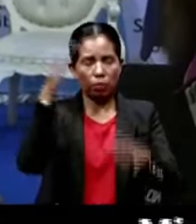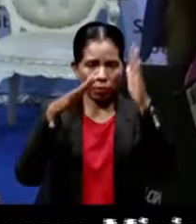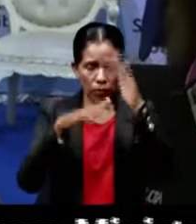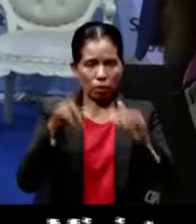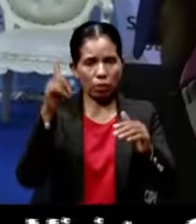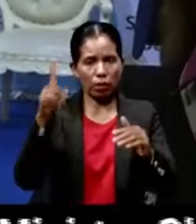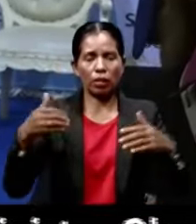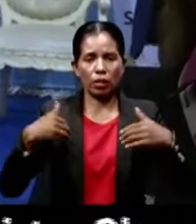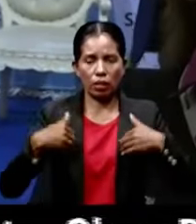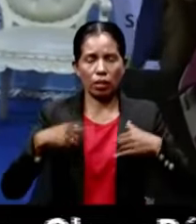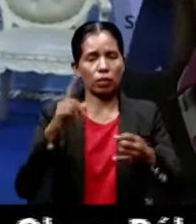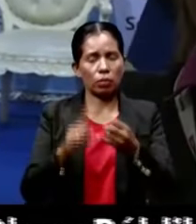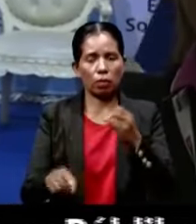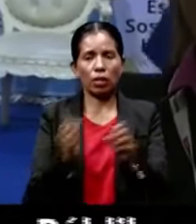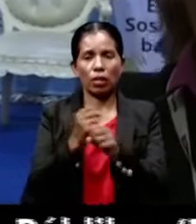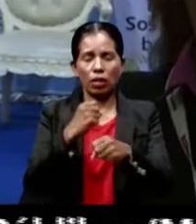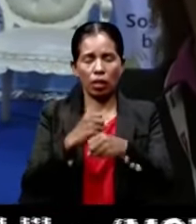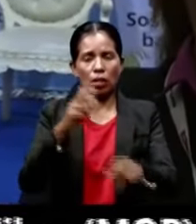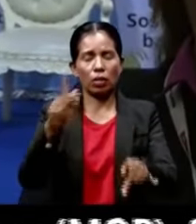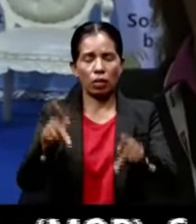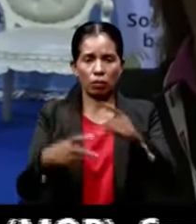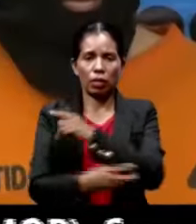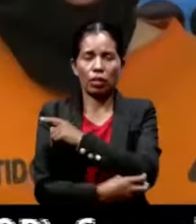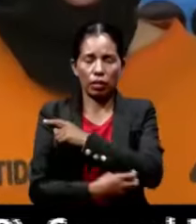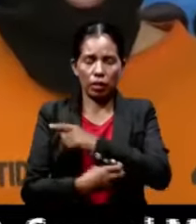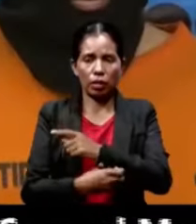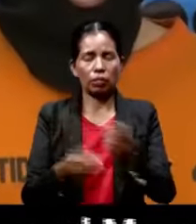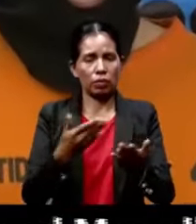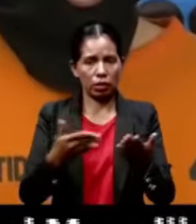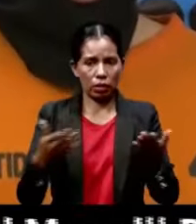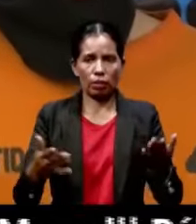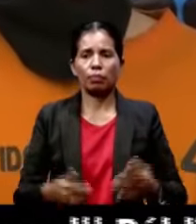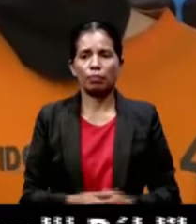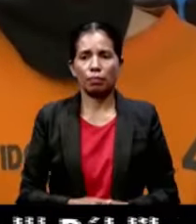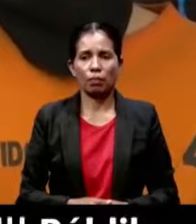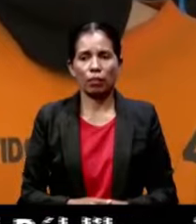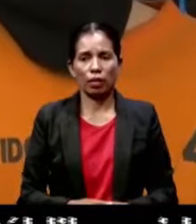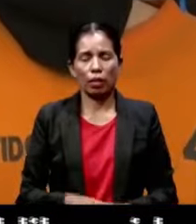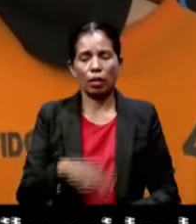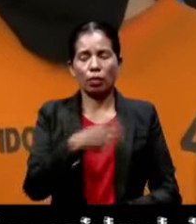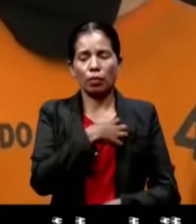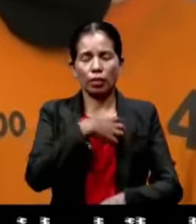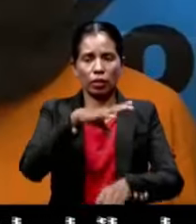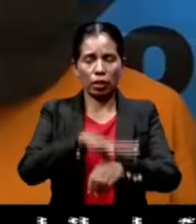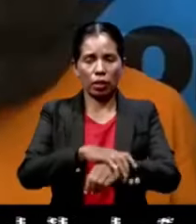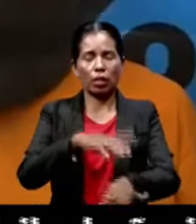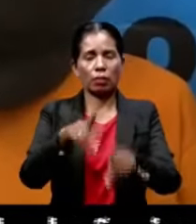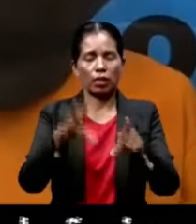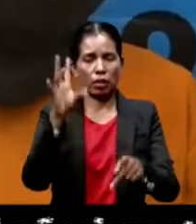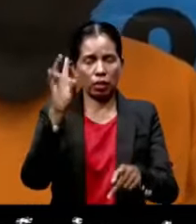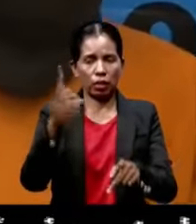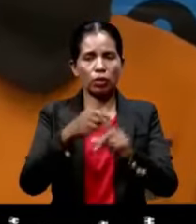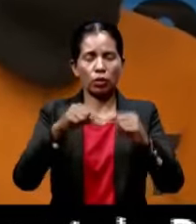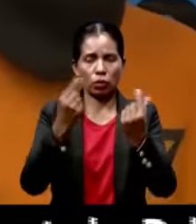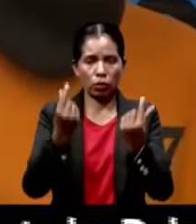mais ramosos ema nessa situação, né, beque, nessa, e tem enfrentar. Né. Além de nem penetrele captura ona emanahitu husi